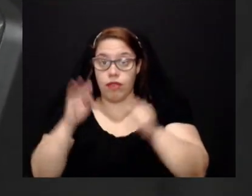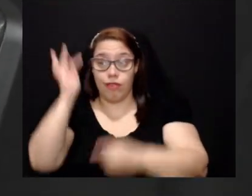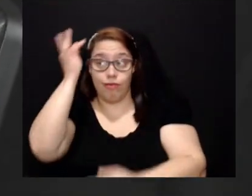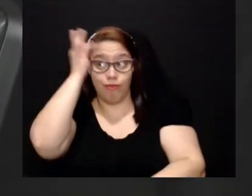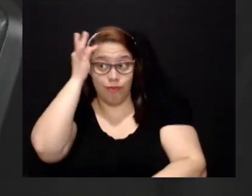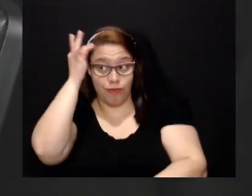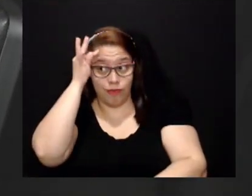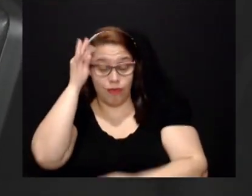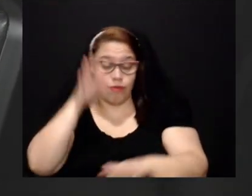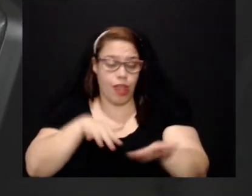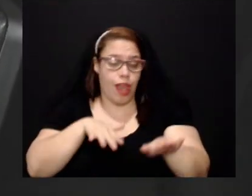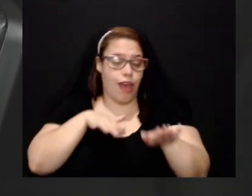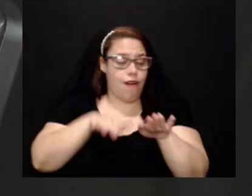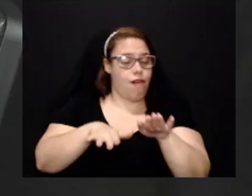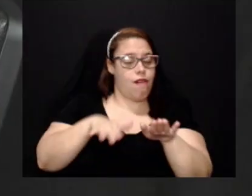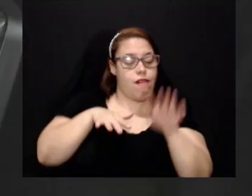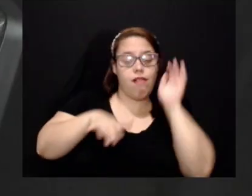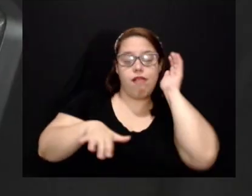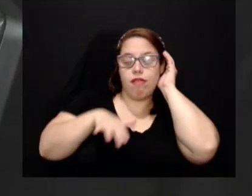gente usava um